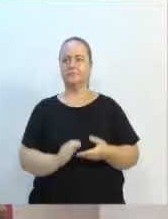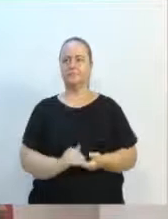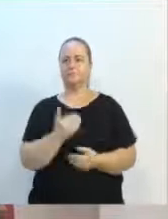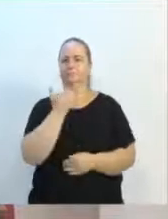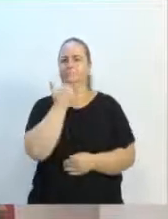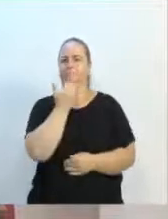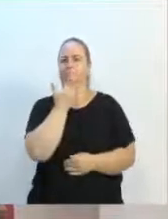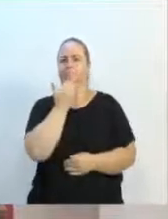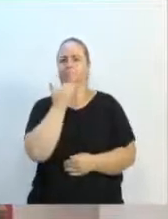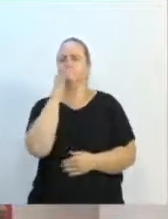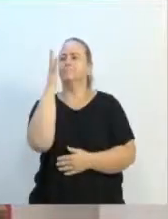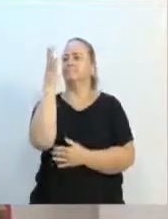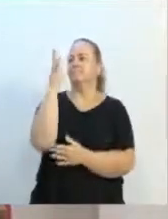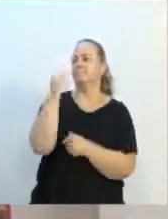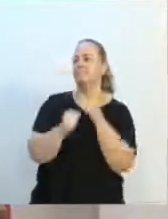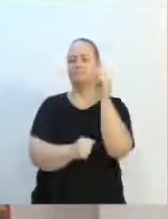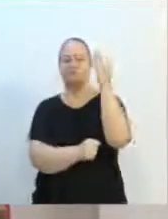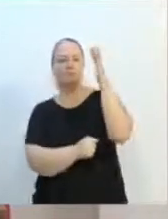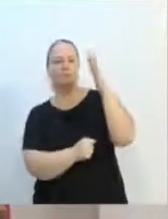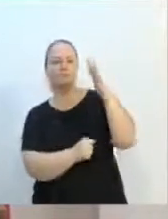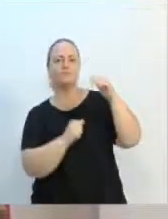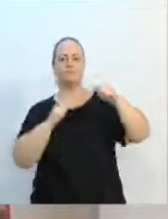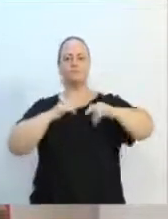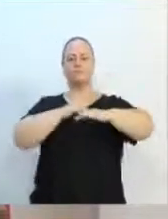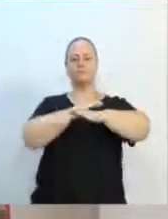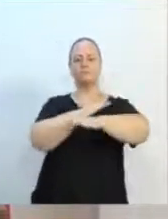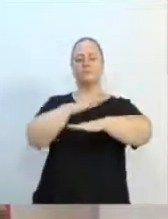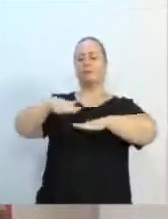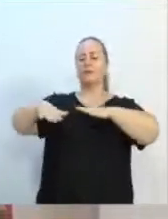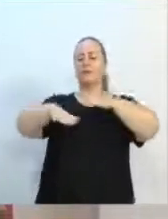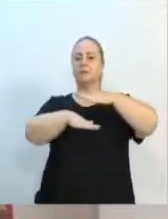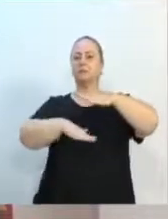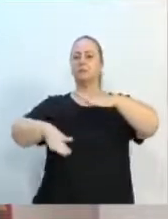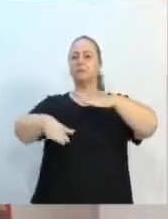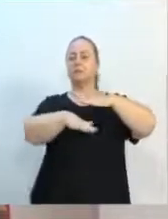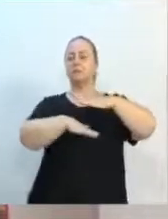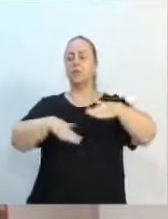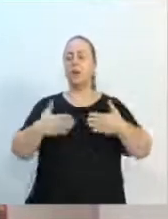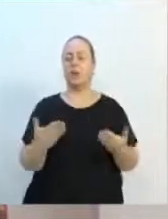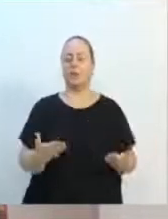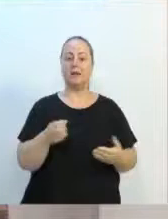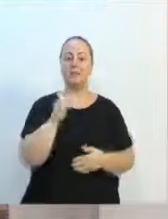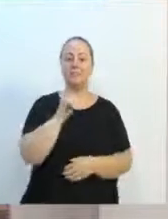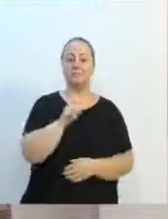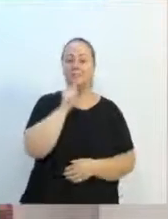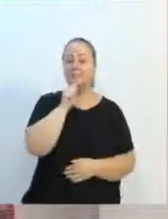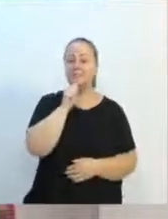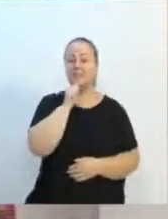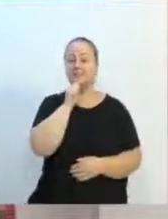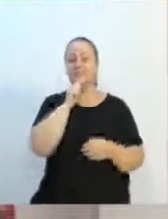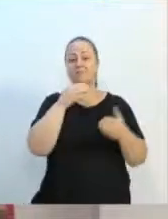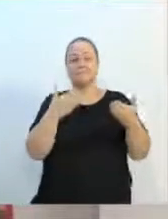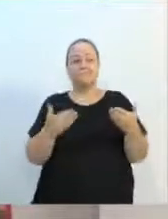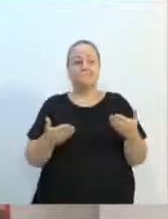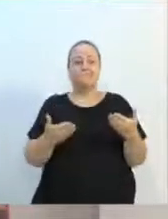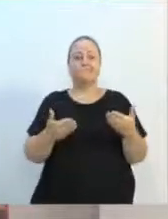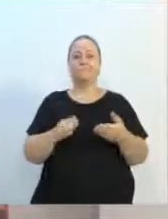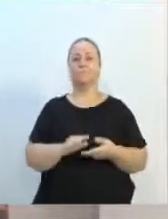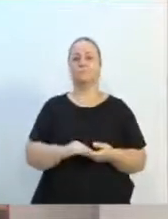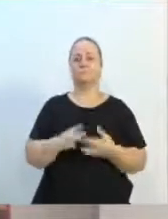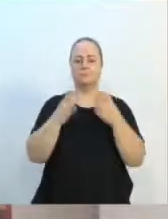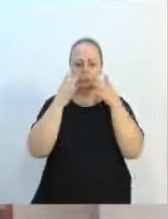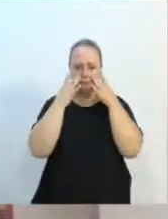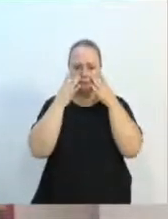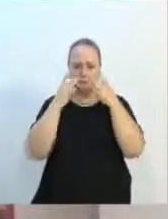em arborização urbana, em sombra para os nossos pedestres, enquanto a gente não tiver uma real atenção do